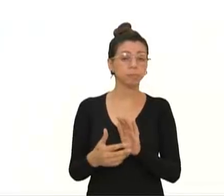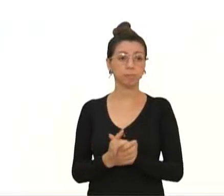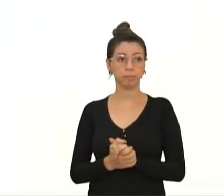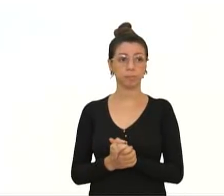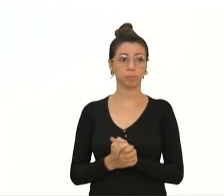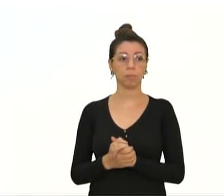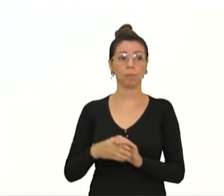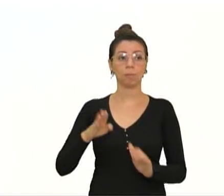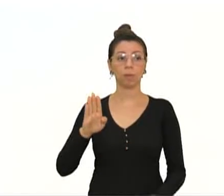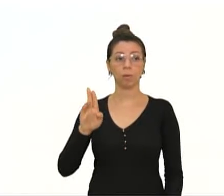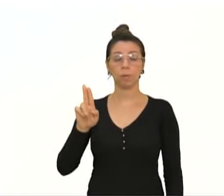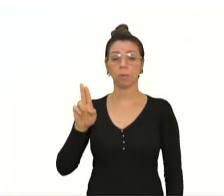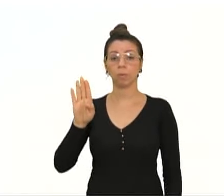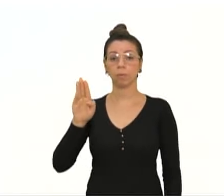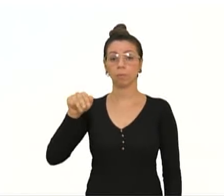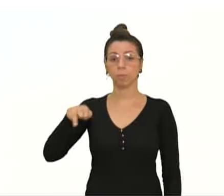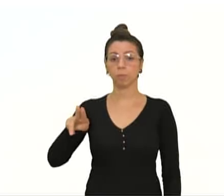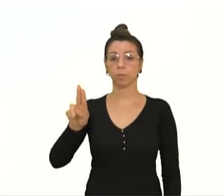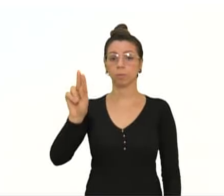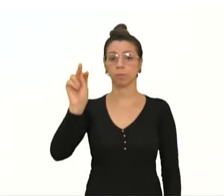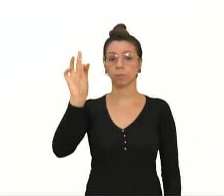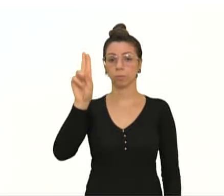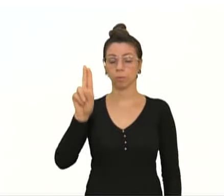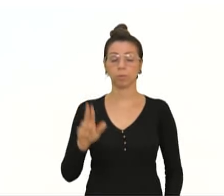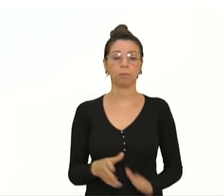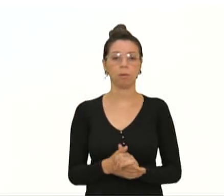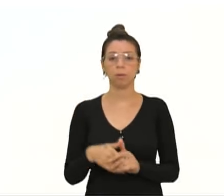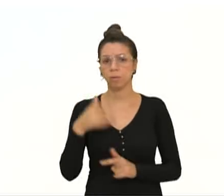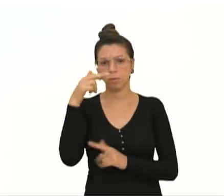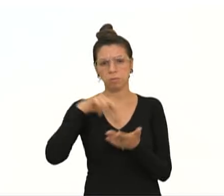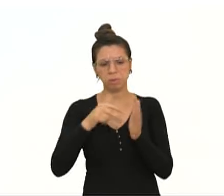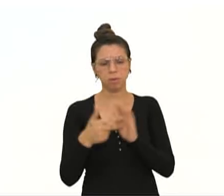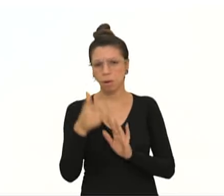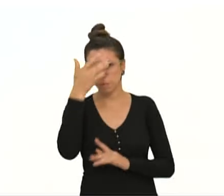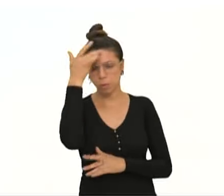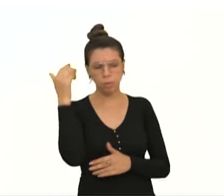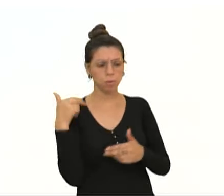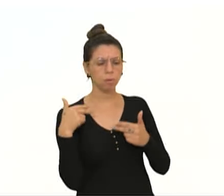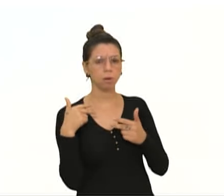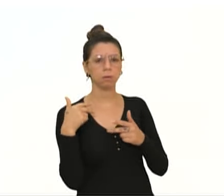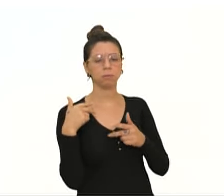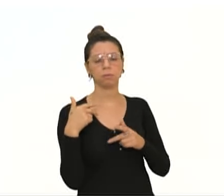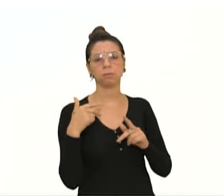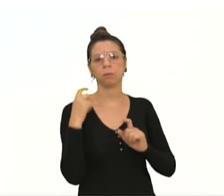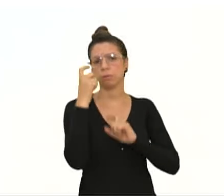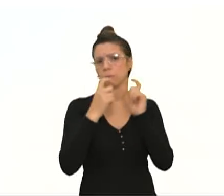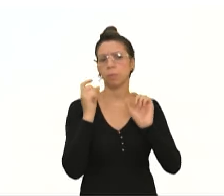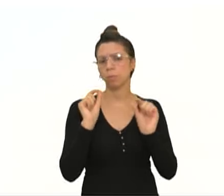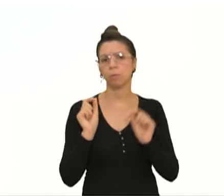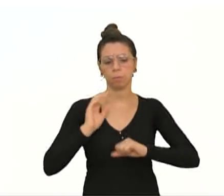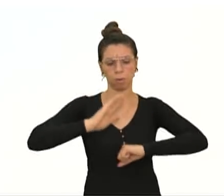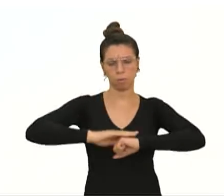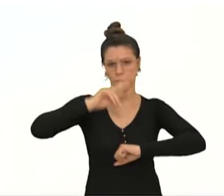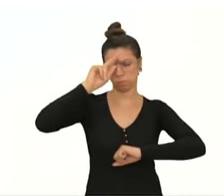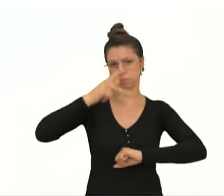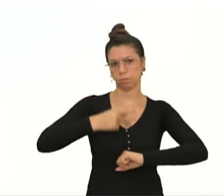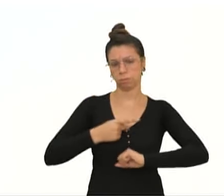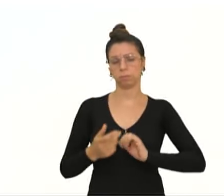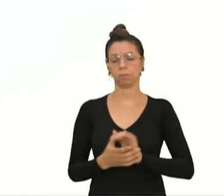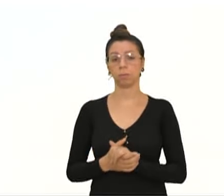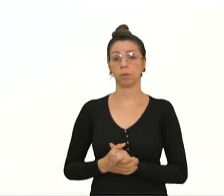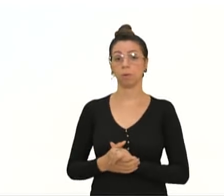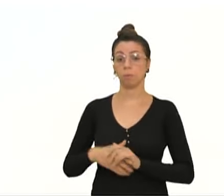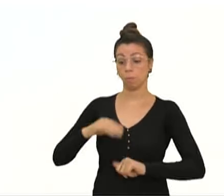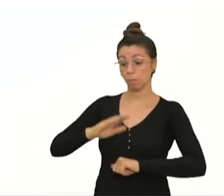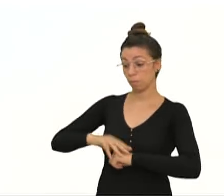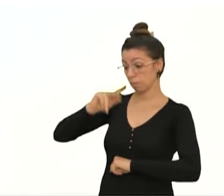O Ubuntu não significa que uma pessoa não se preocupe com o seu progresso pessoal. A questão é, o meu